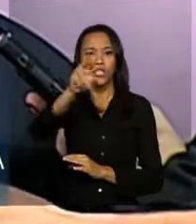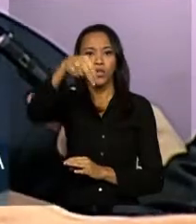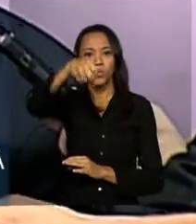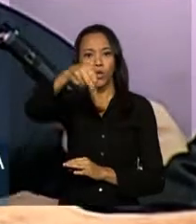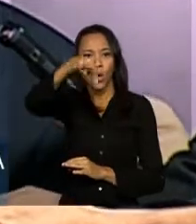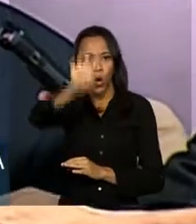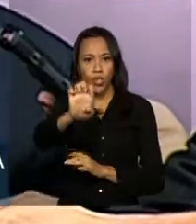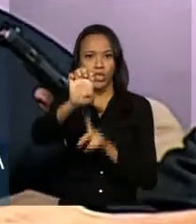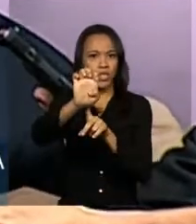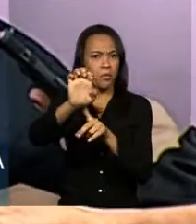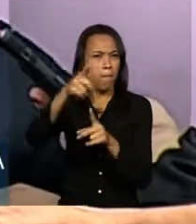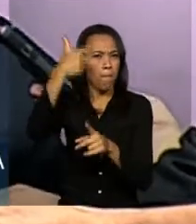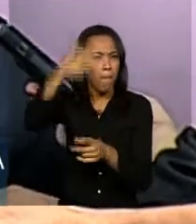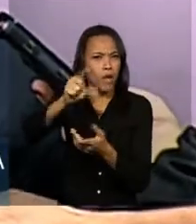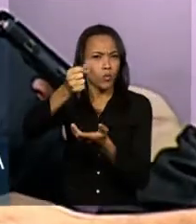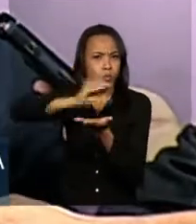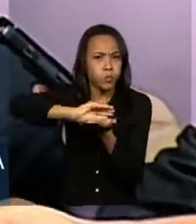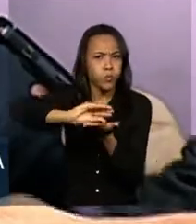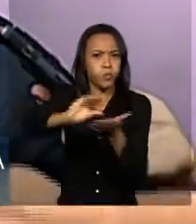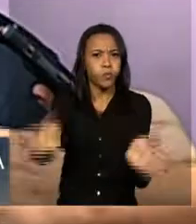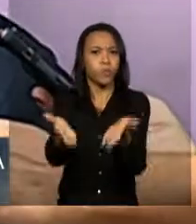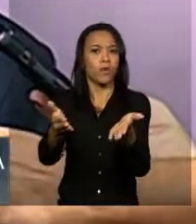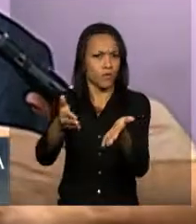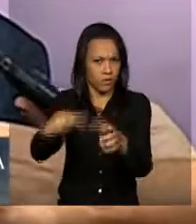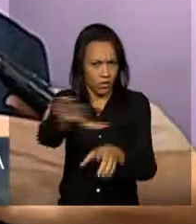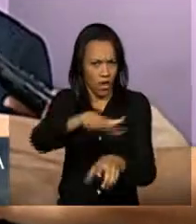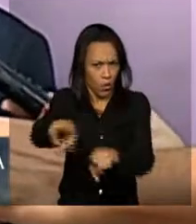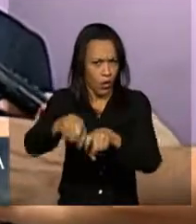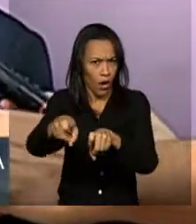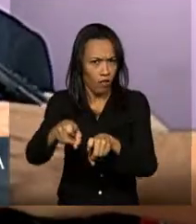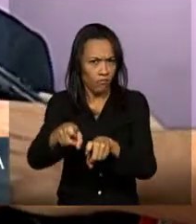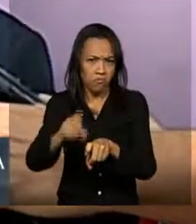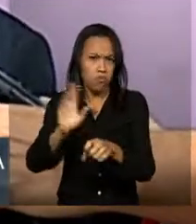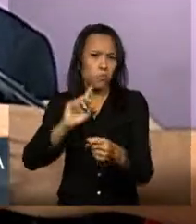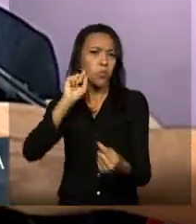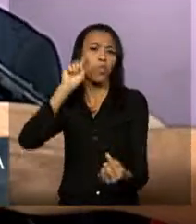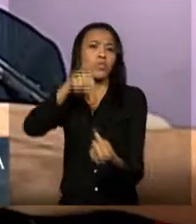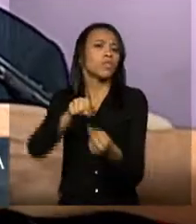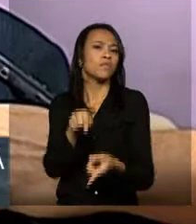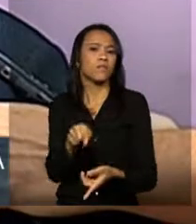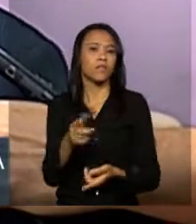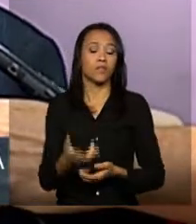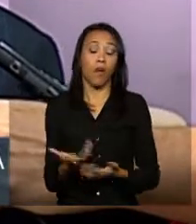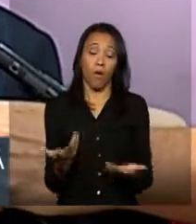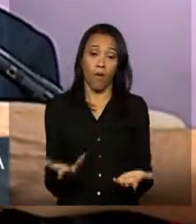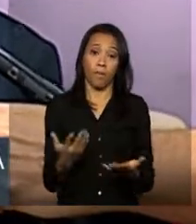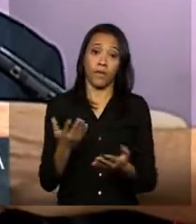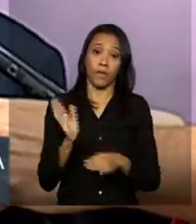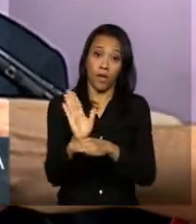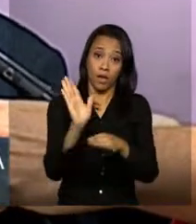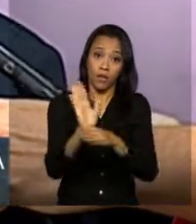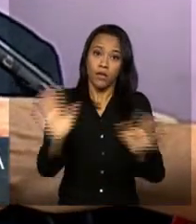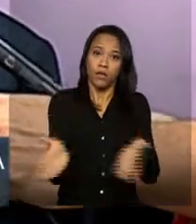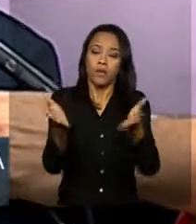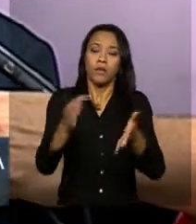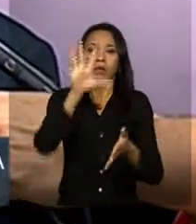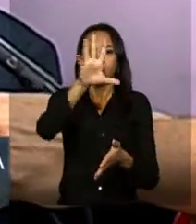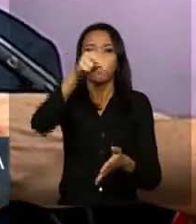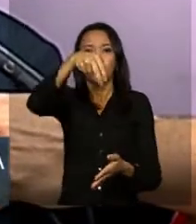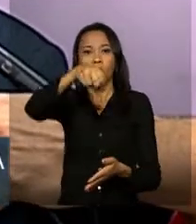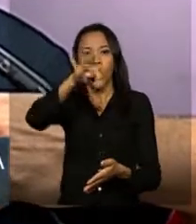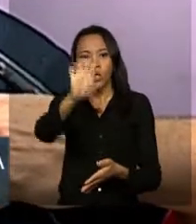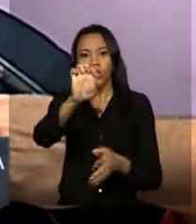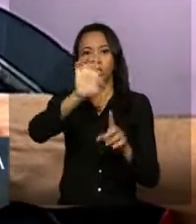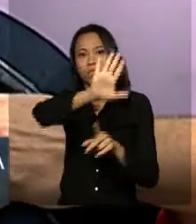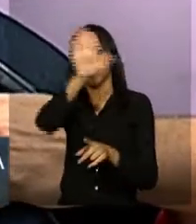área rural, né? Tem algum motivo para isso? Olha, aplicar essas regiões Nordeste, Centro-Oeste e Norte,